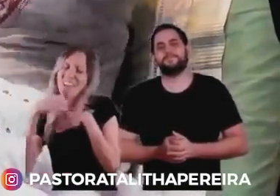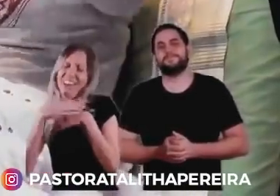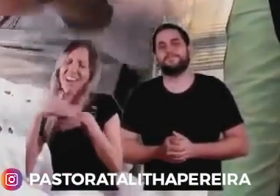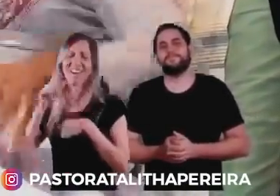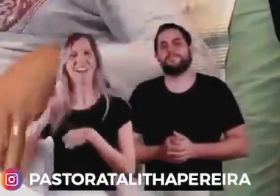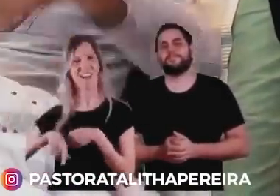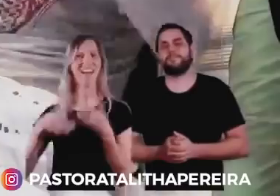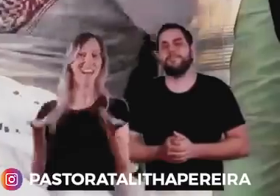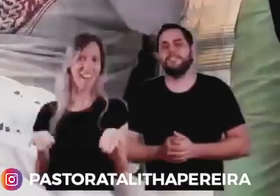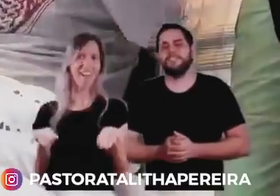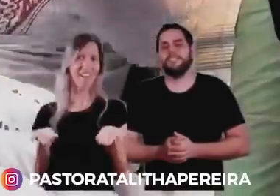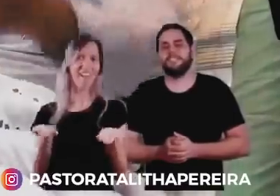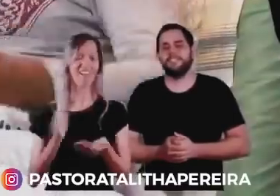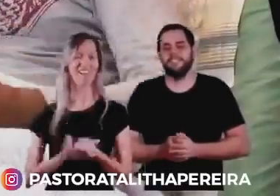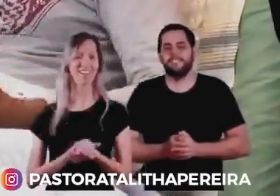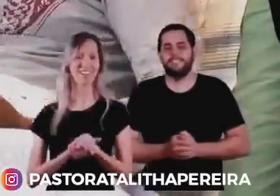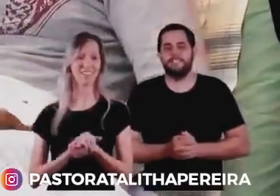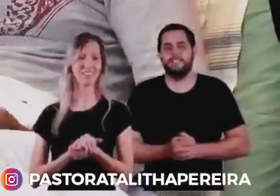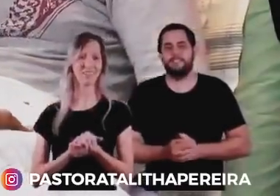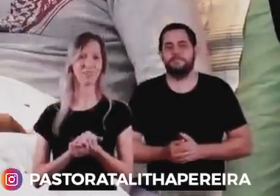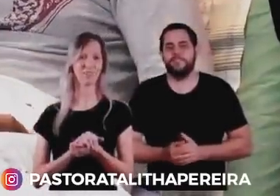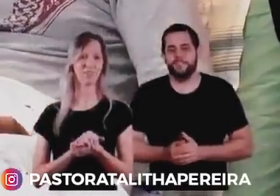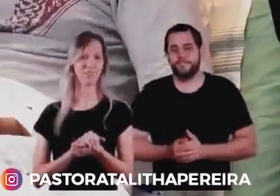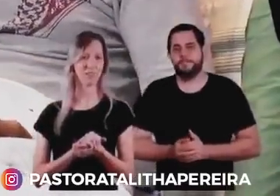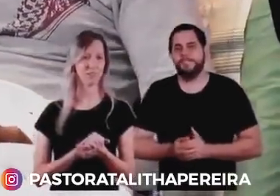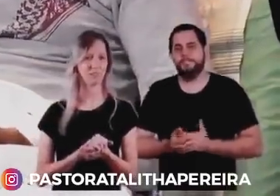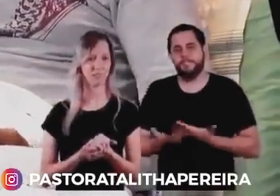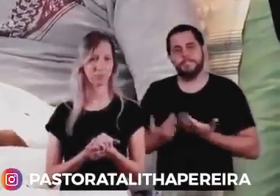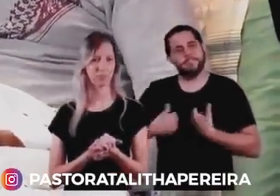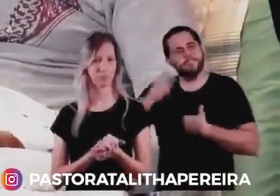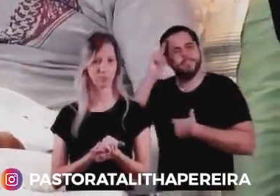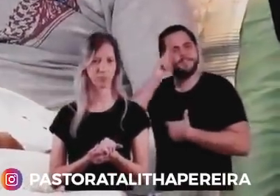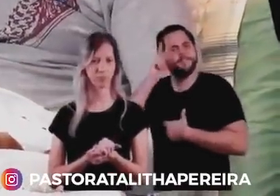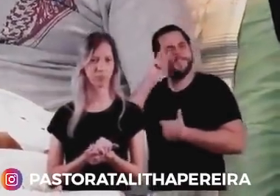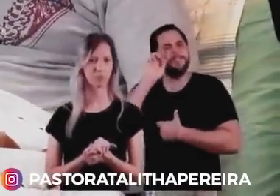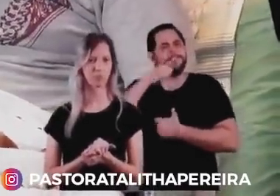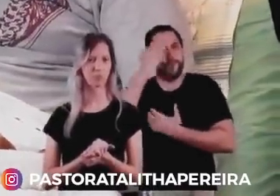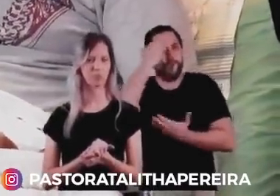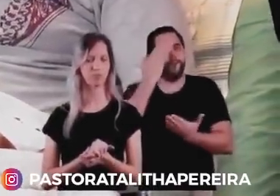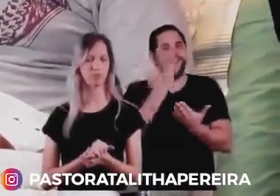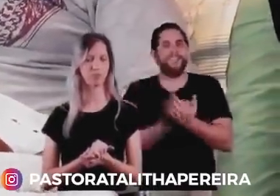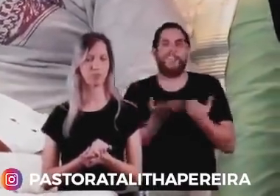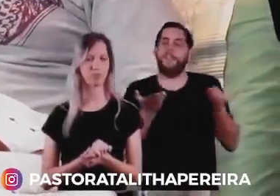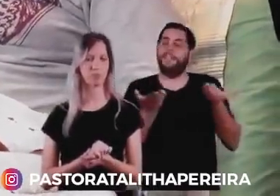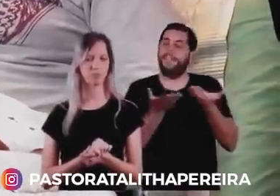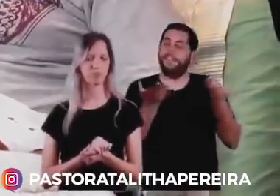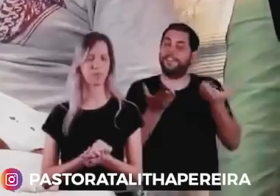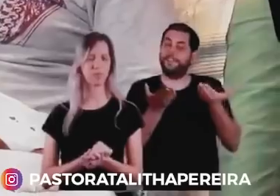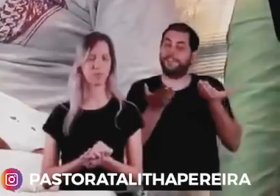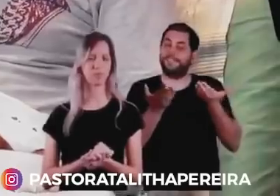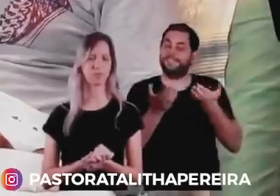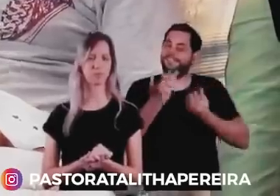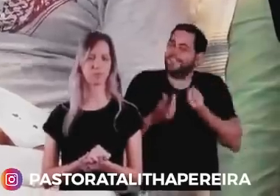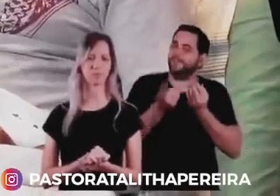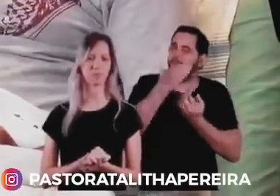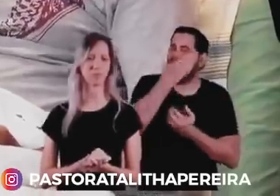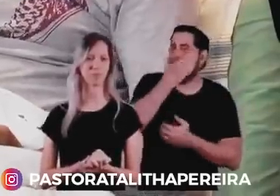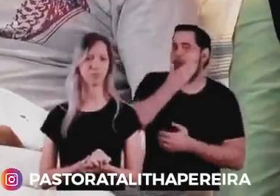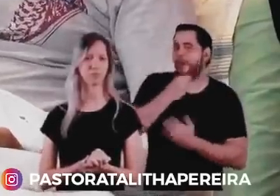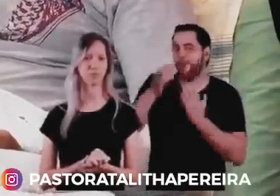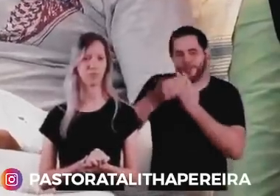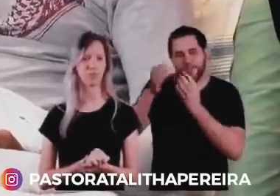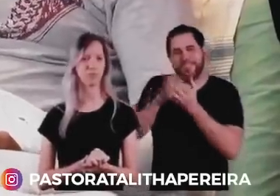teve que mudar e se acostumar com tantas coisas, né? Mas eu creio que esses momentos de cada um, do marido,